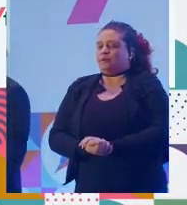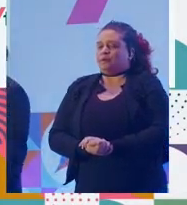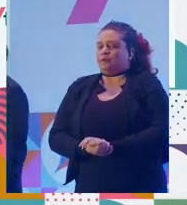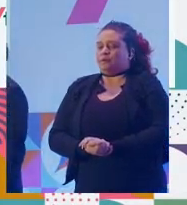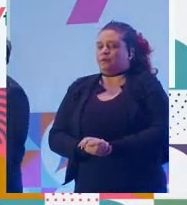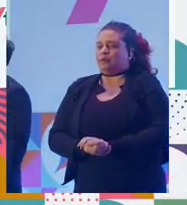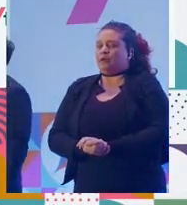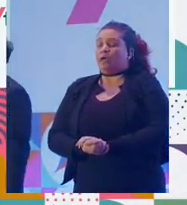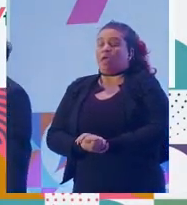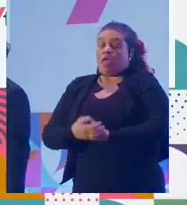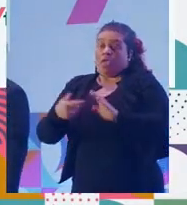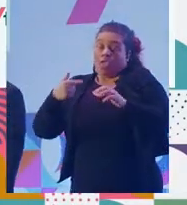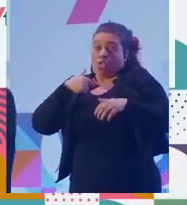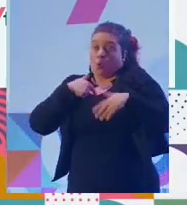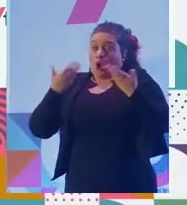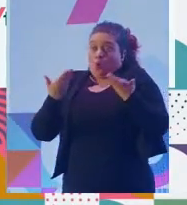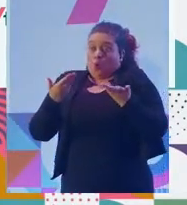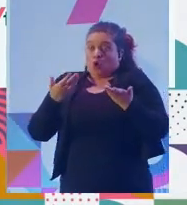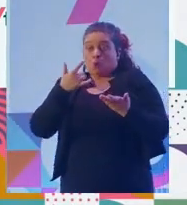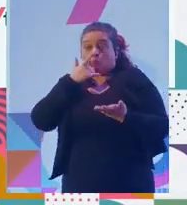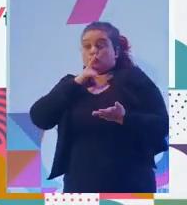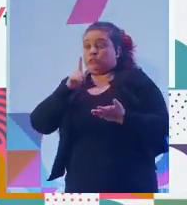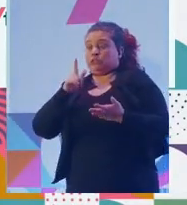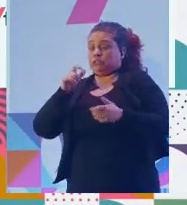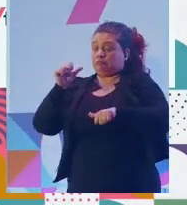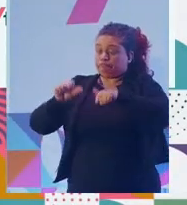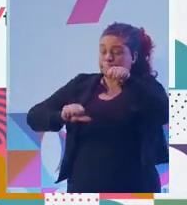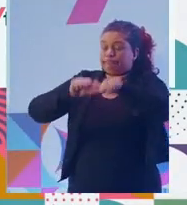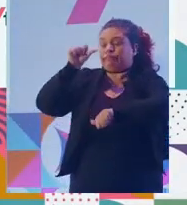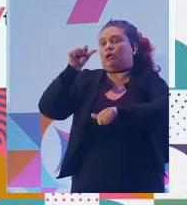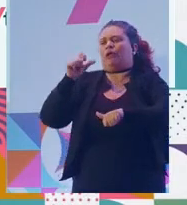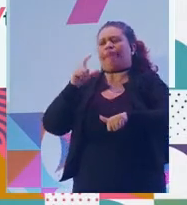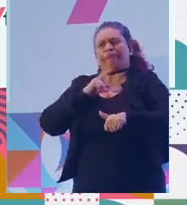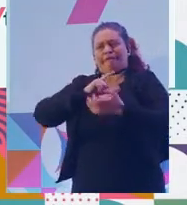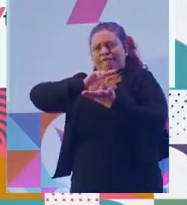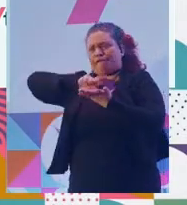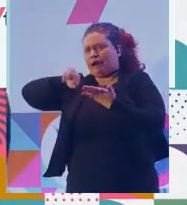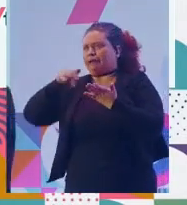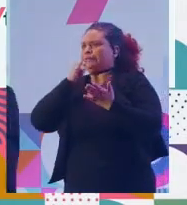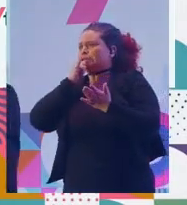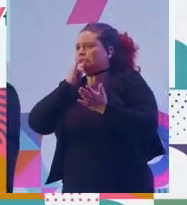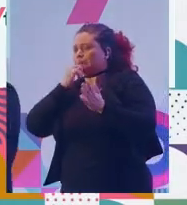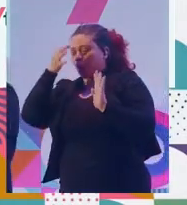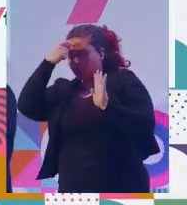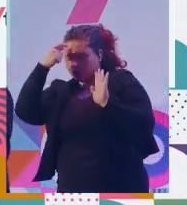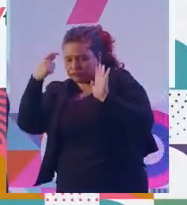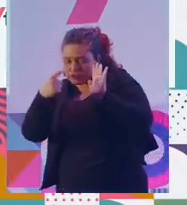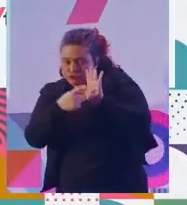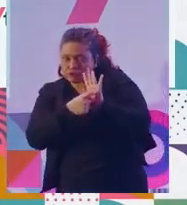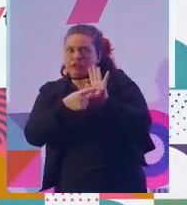E eu estou nessa transformação. Eu tenho várias coisas, como a inteligência artificial.